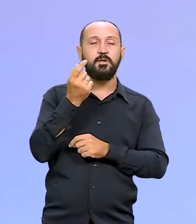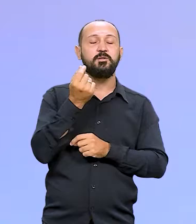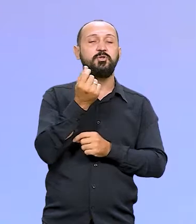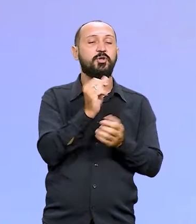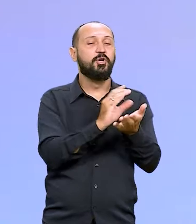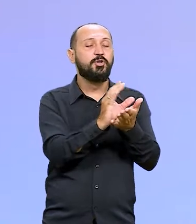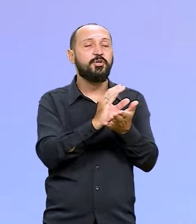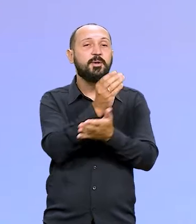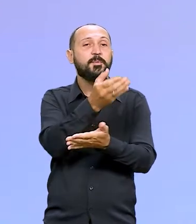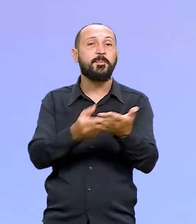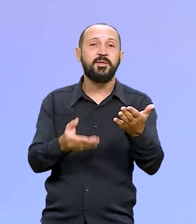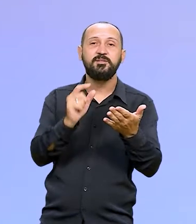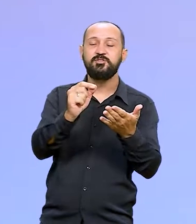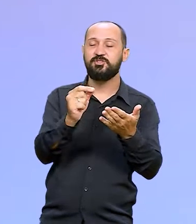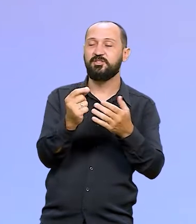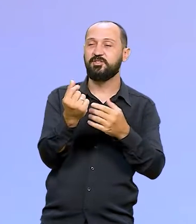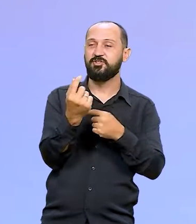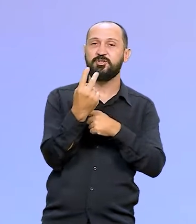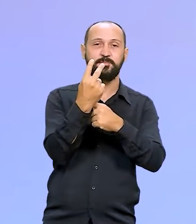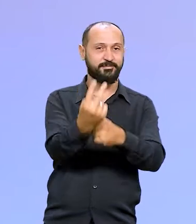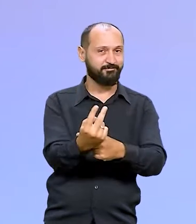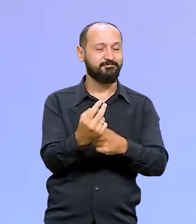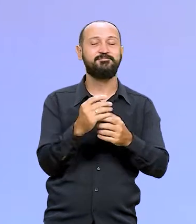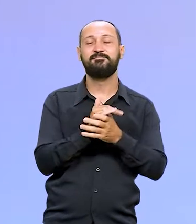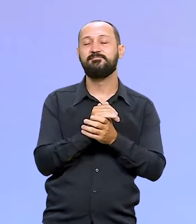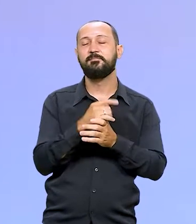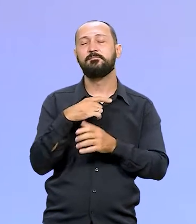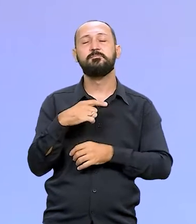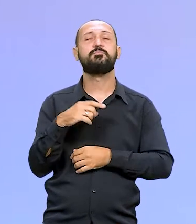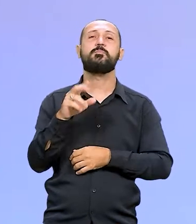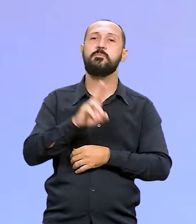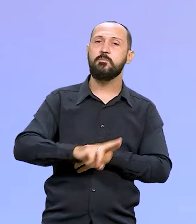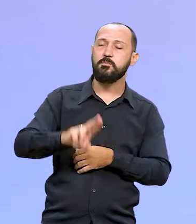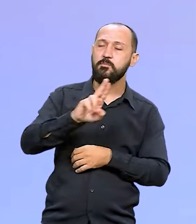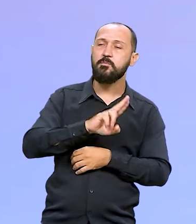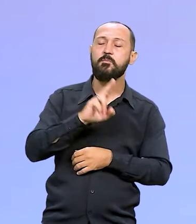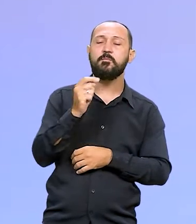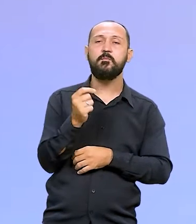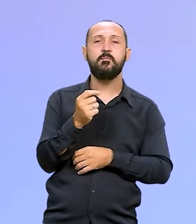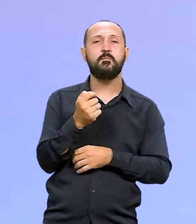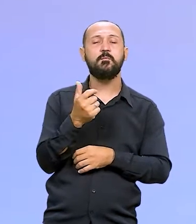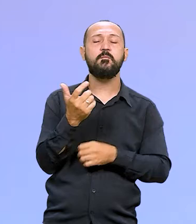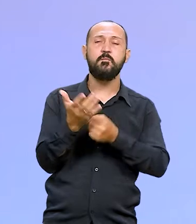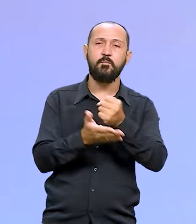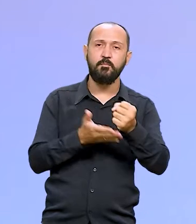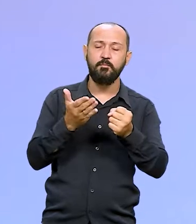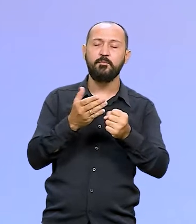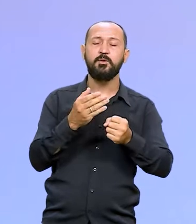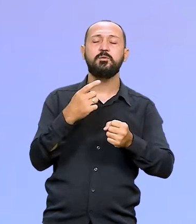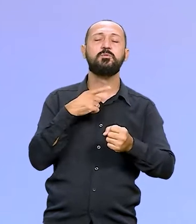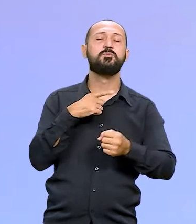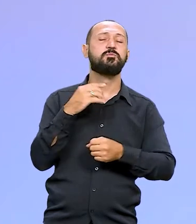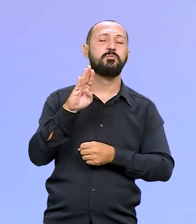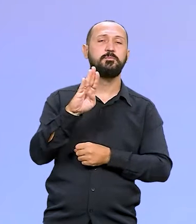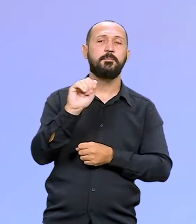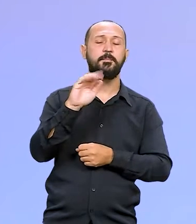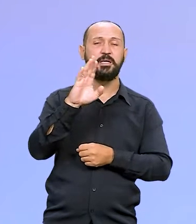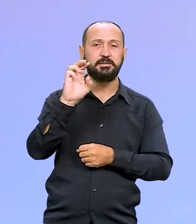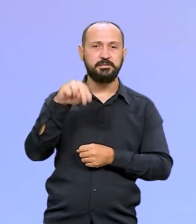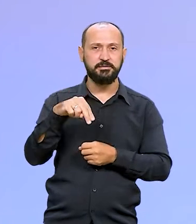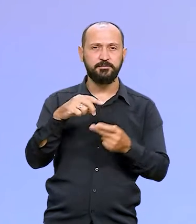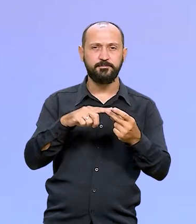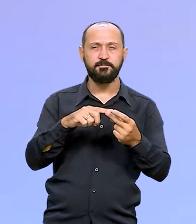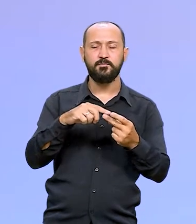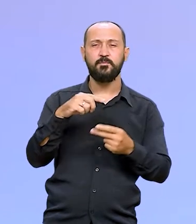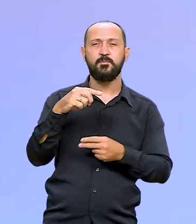de investimento e também de concessão de crédito. Ela é tão usada que basicamente aí estudos do Bacen com estatísticas